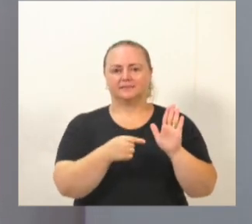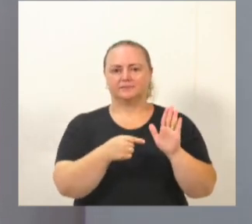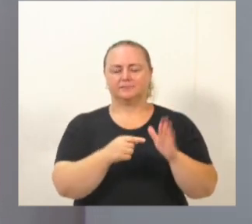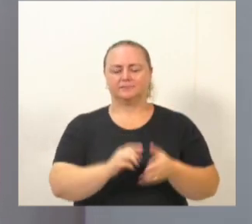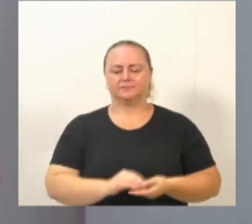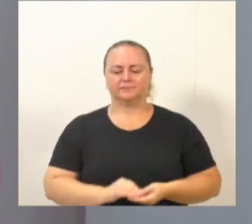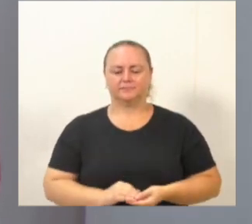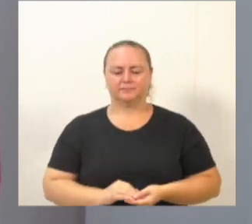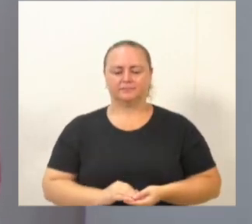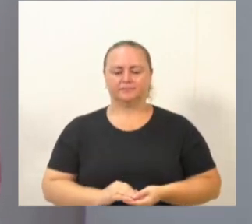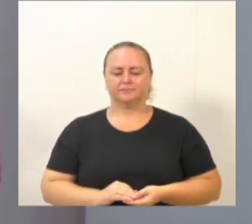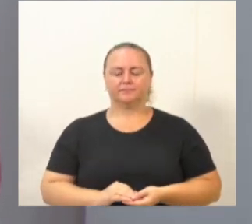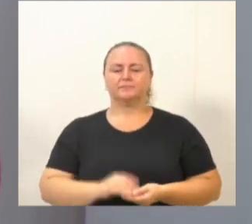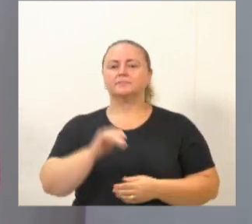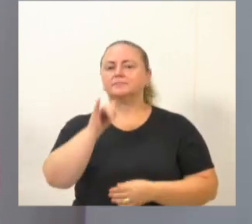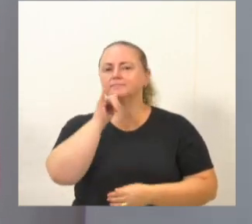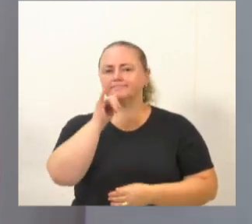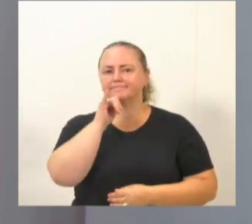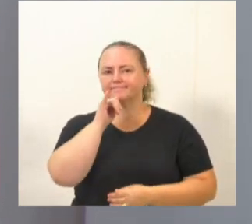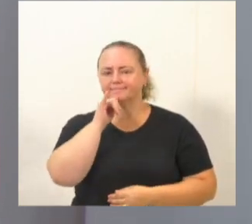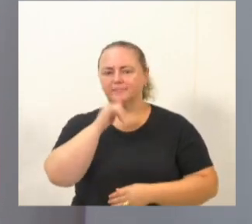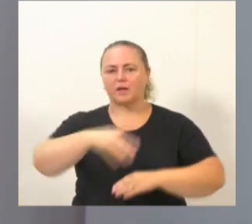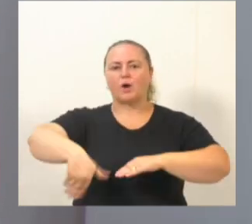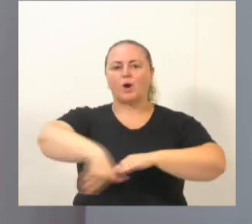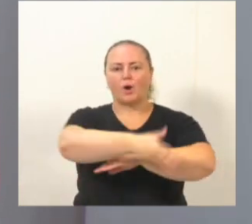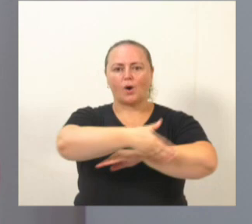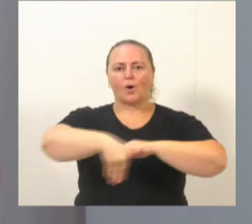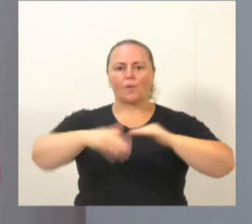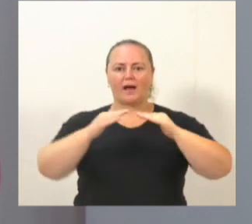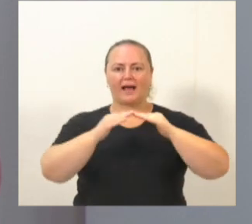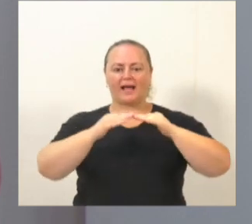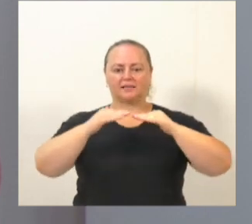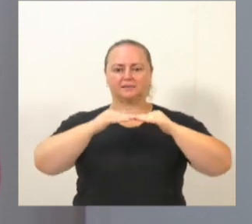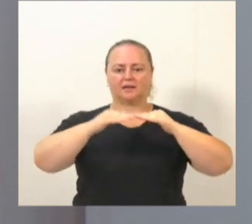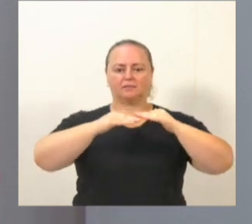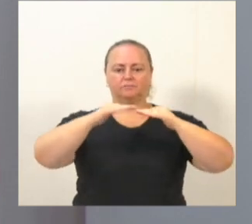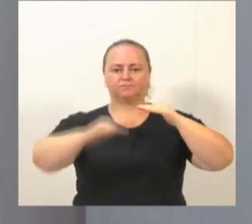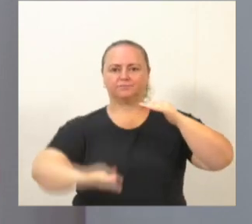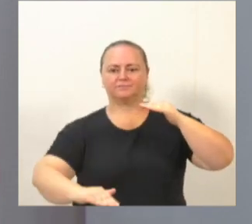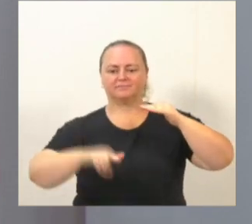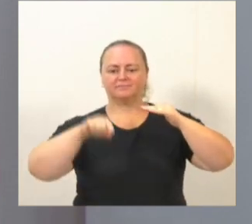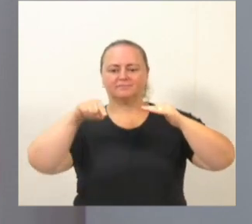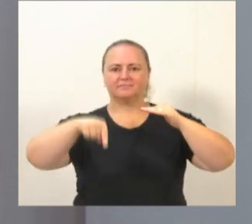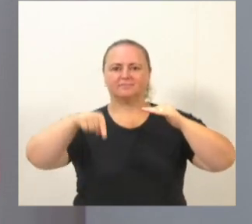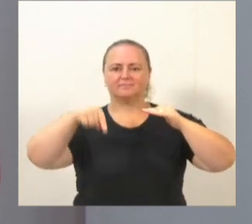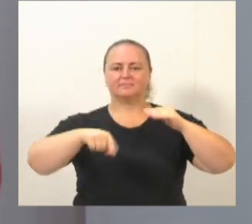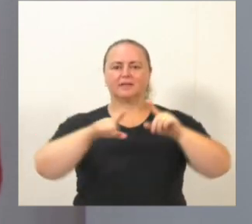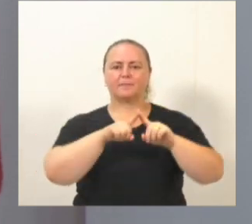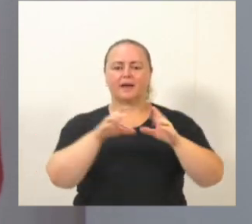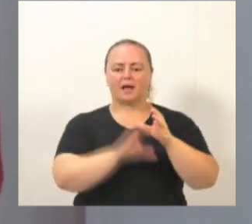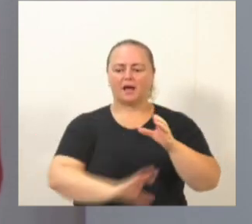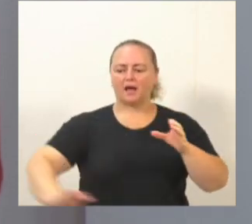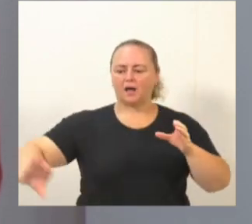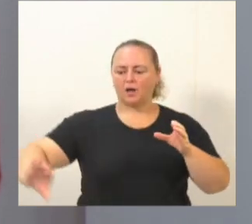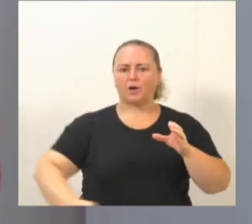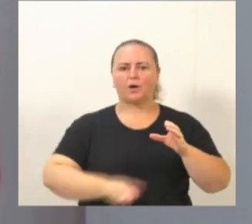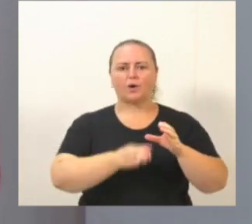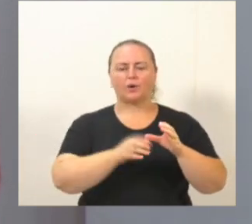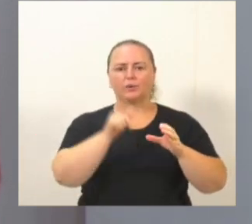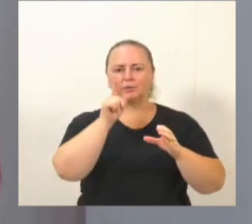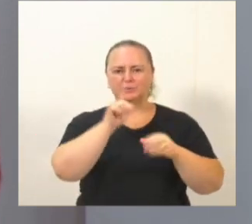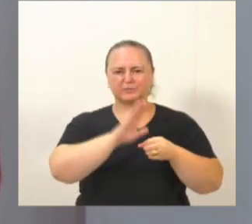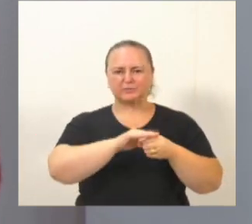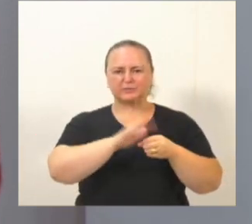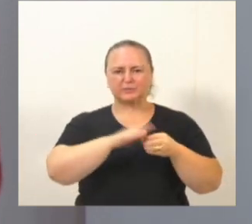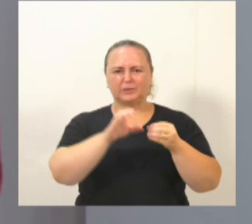que estão abaixo do nível da rua, ou mesmo que a casa não esteja ao nível da rua, mas suas tubulações de esgoto estão abaixo do nível